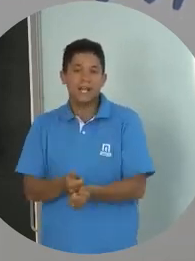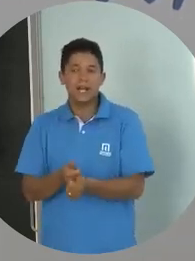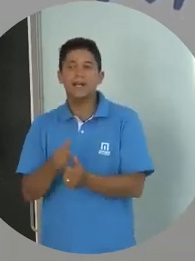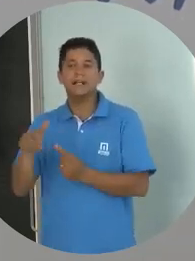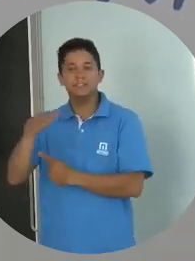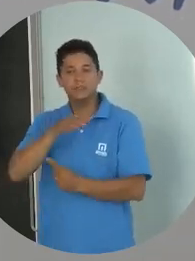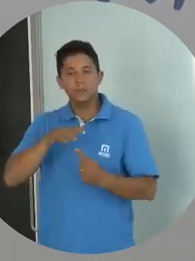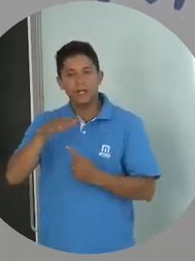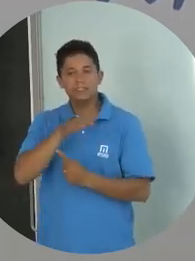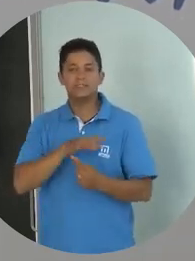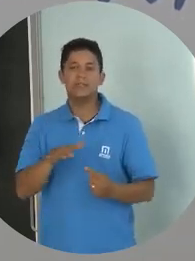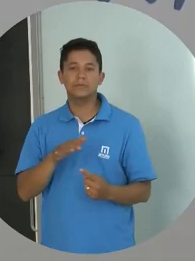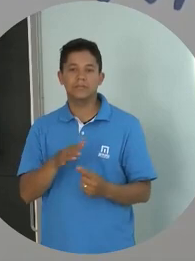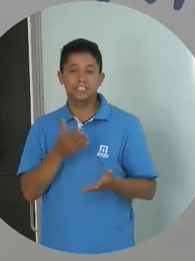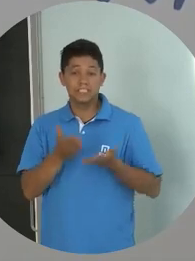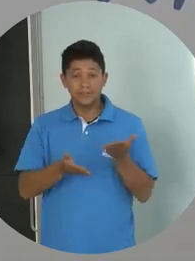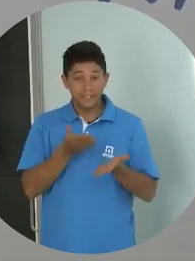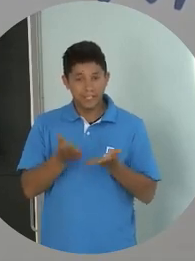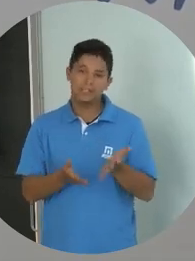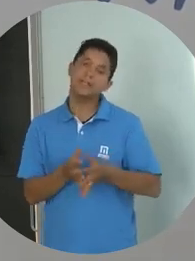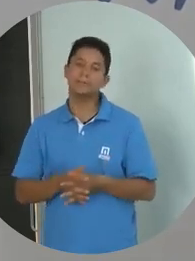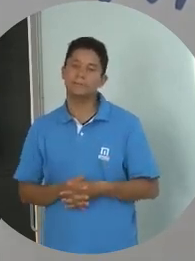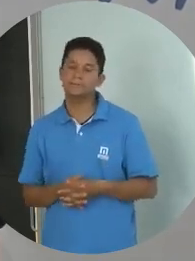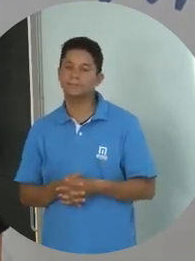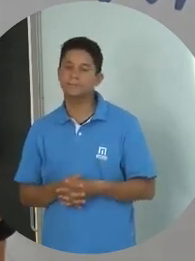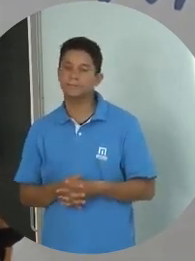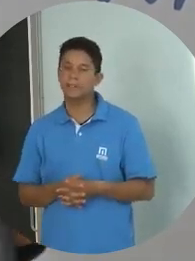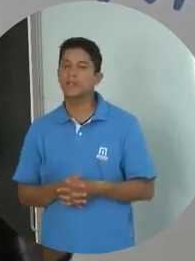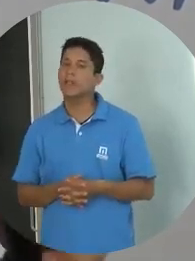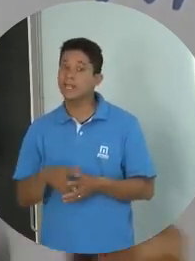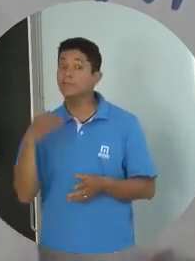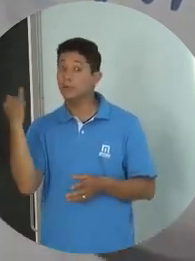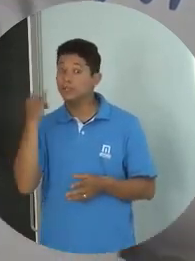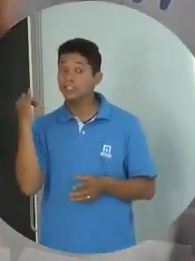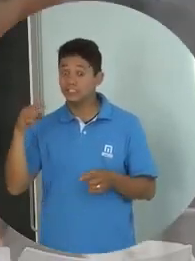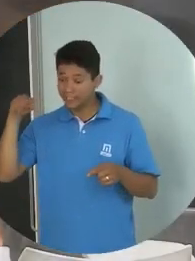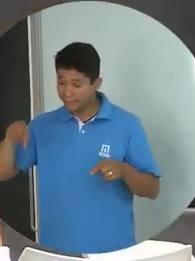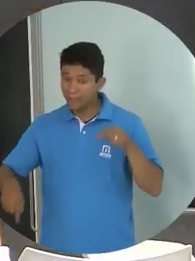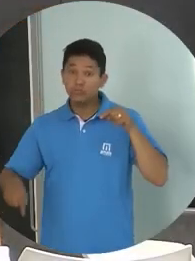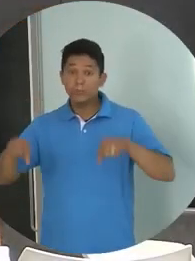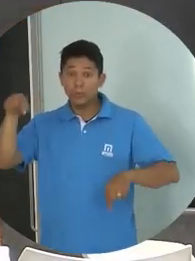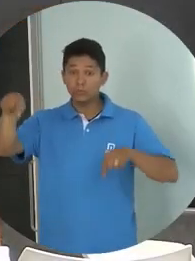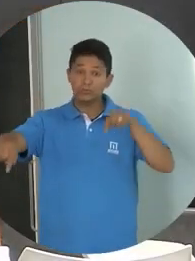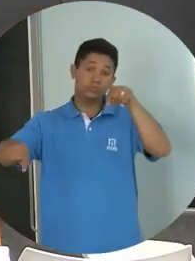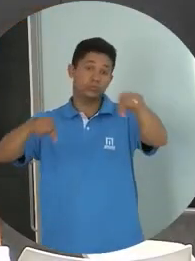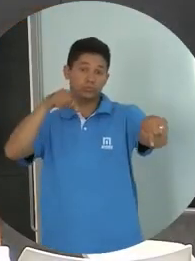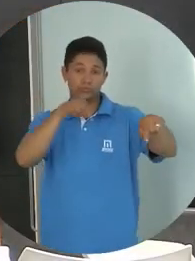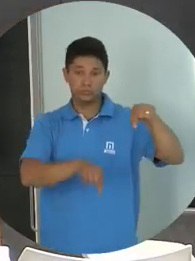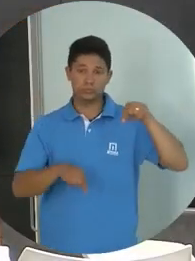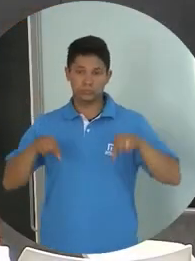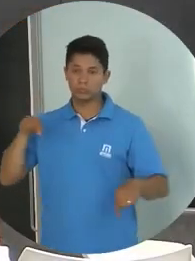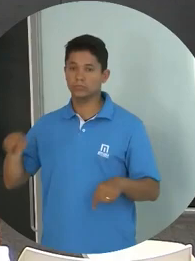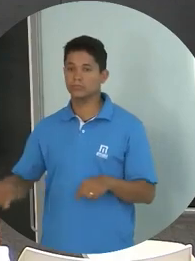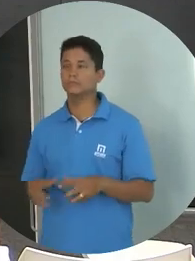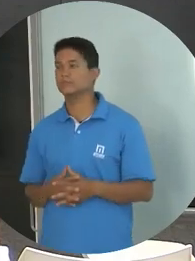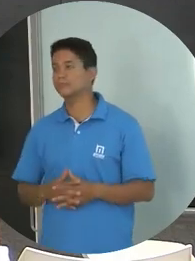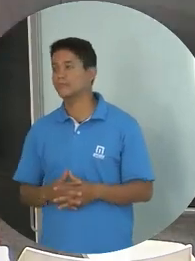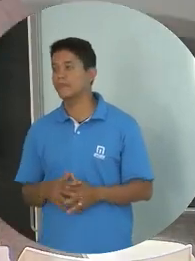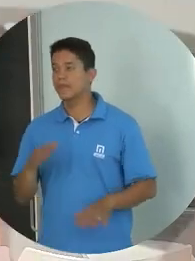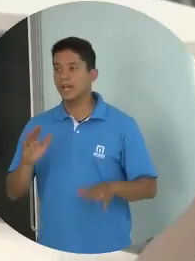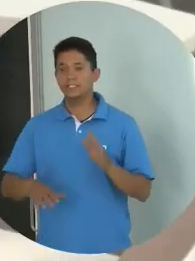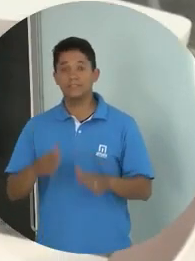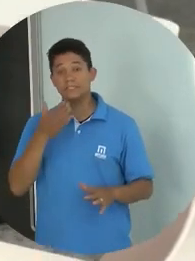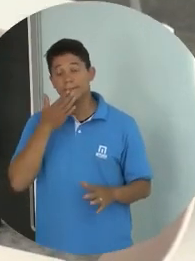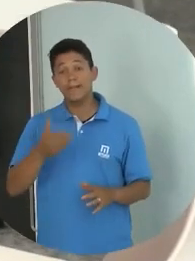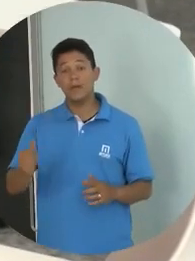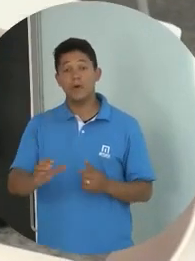que a gente vai estar tratando. O ideal é ter realmente muitos pontos. Às vezes, é melhor o cliente investir em sondagem do